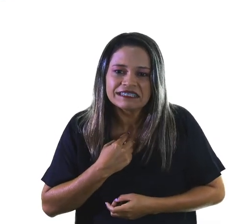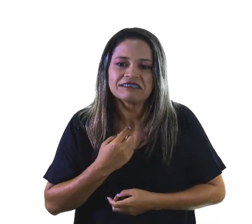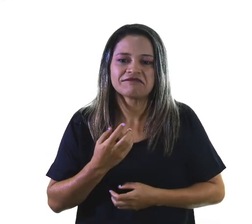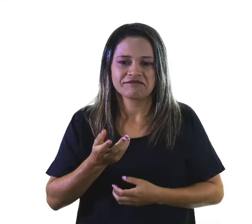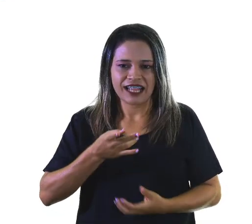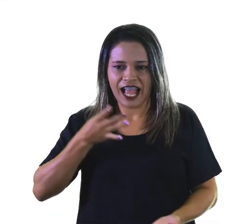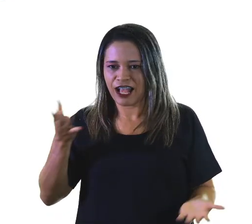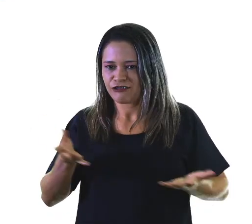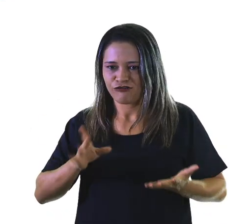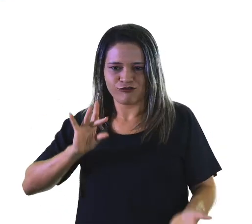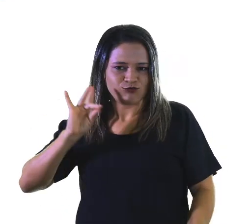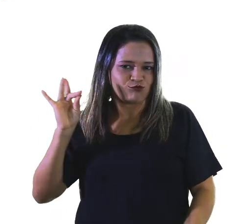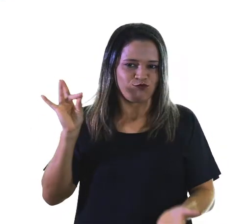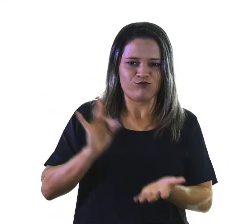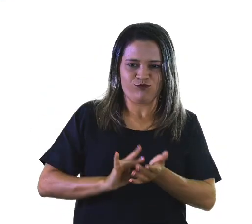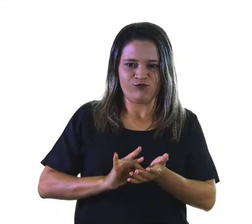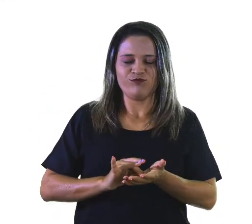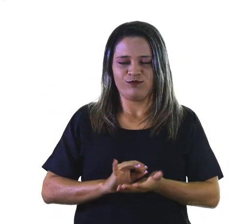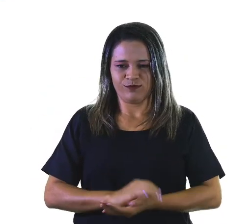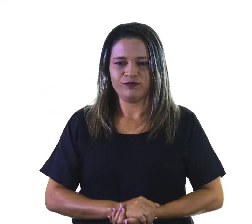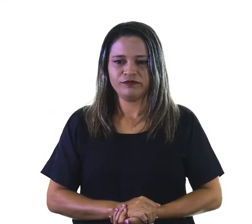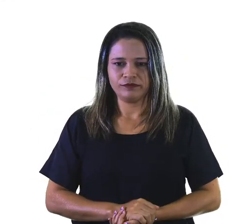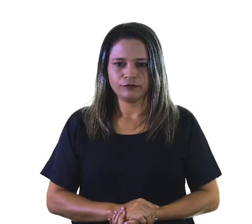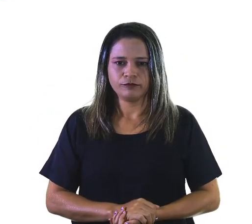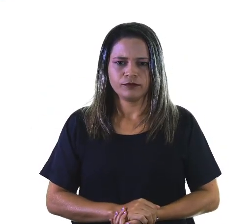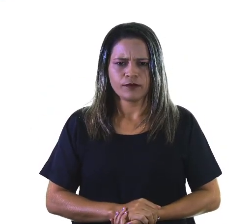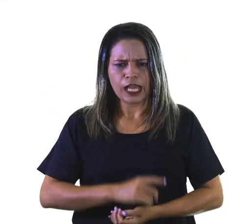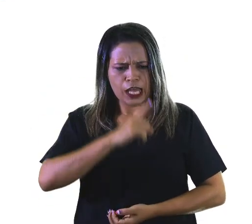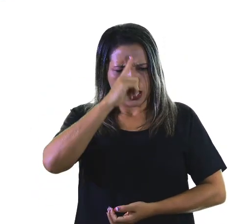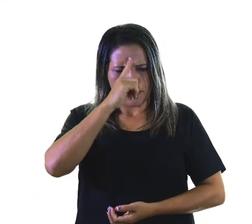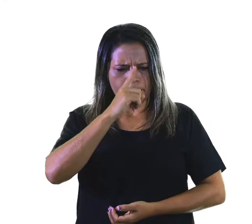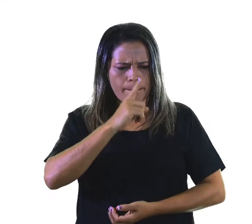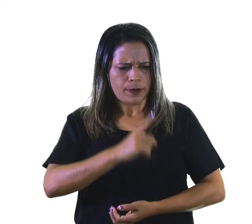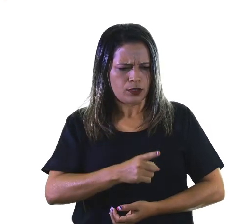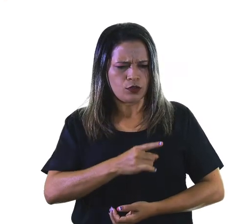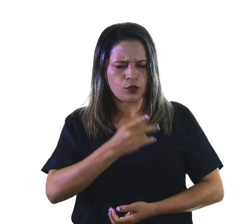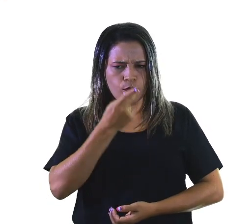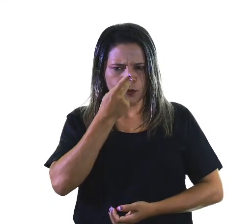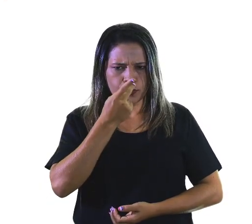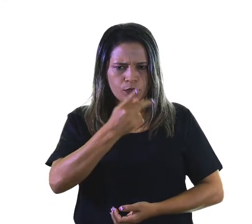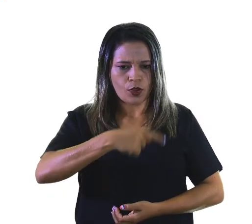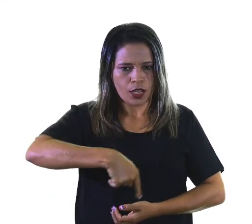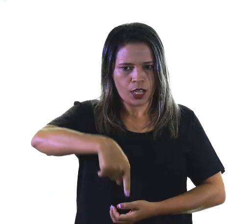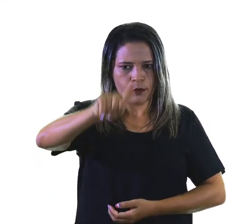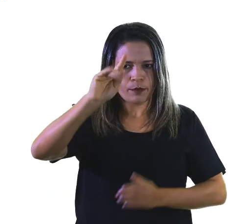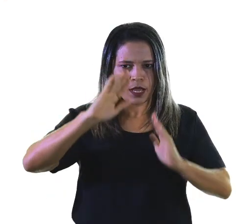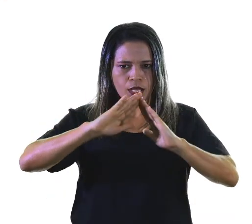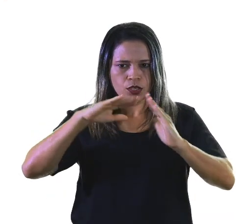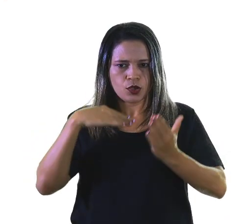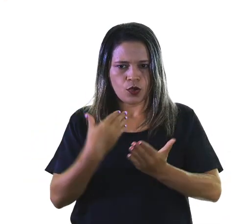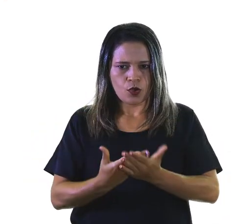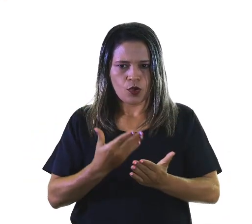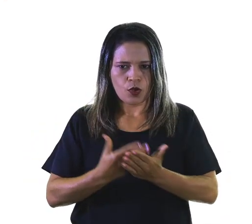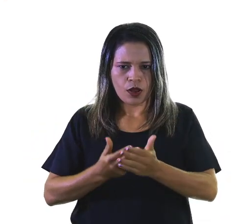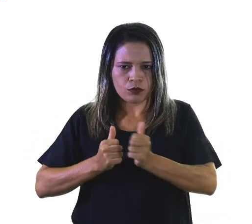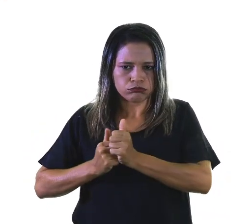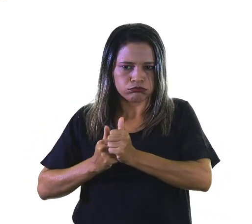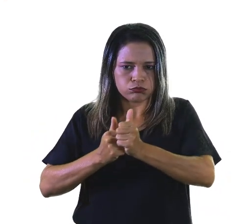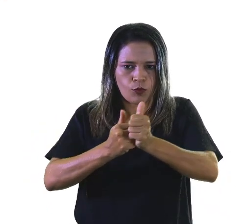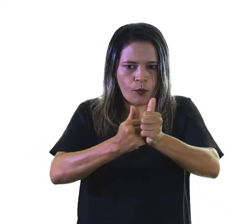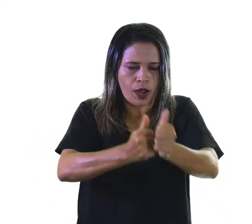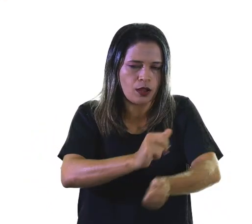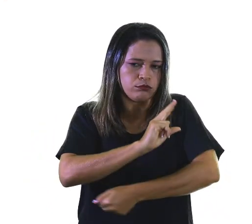tornado realidade. Mandou então Pinóquio à escola, acompanhado pelo